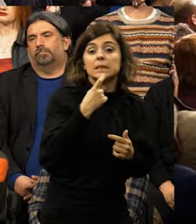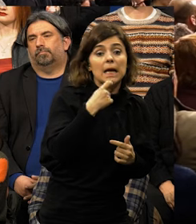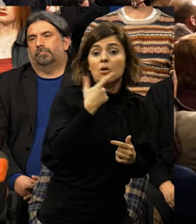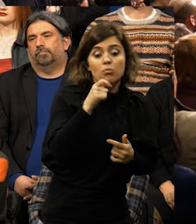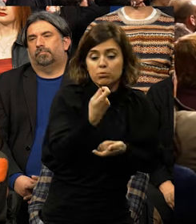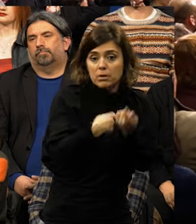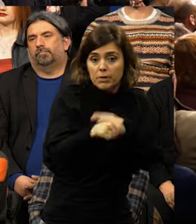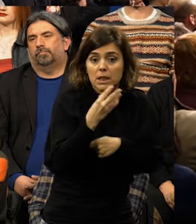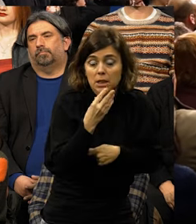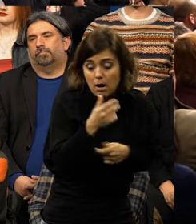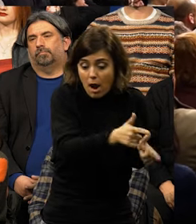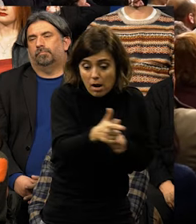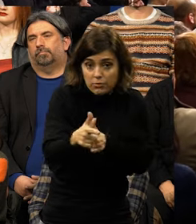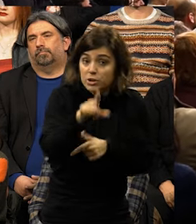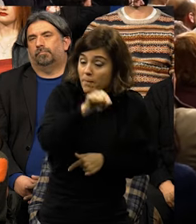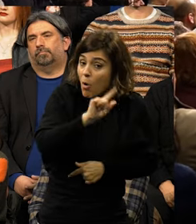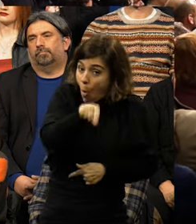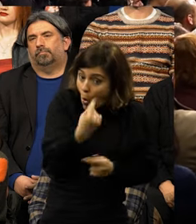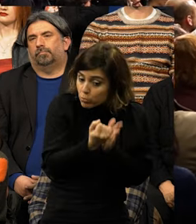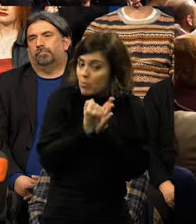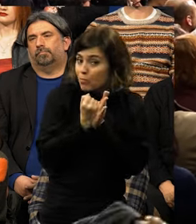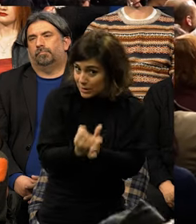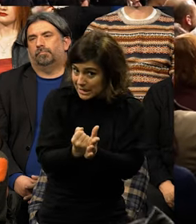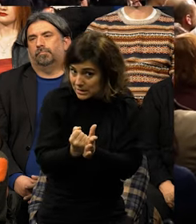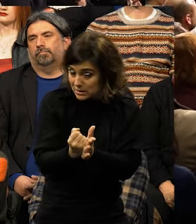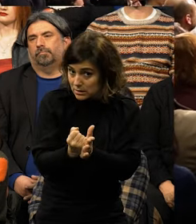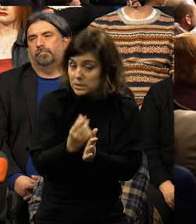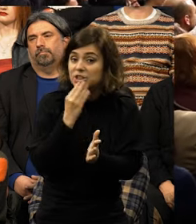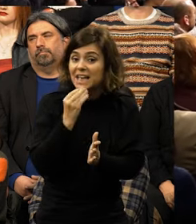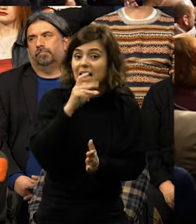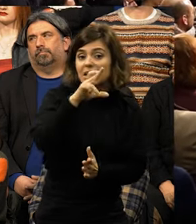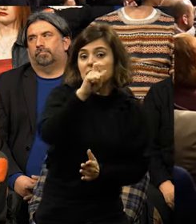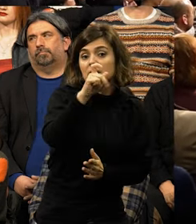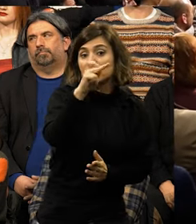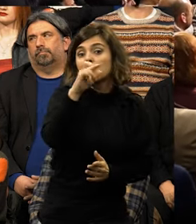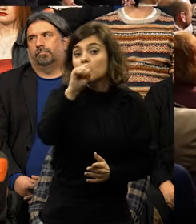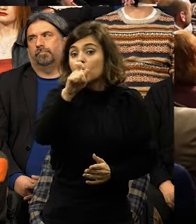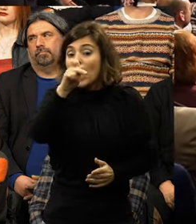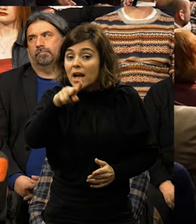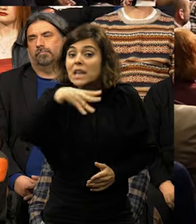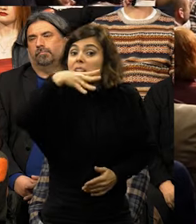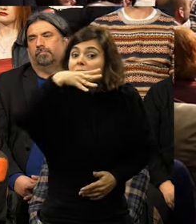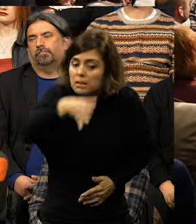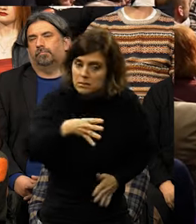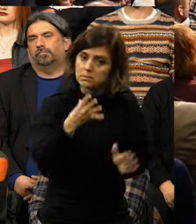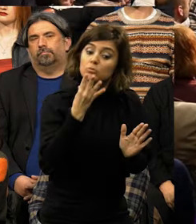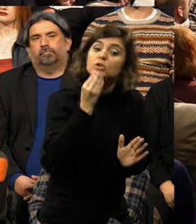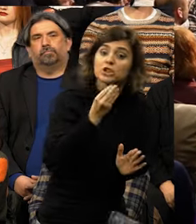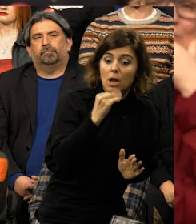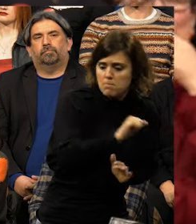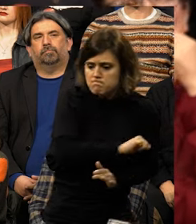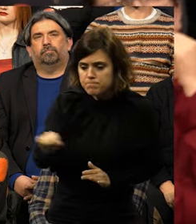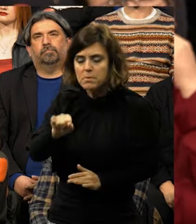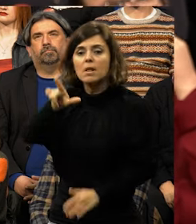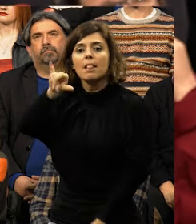apoiante de Israel Ronald rean declarou que o governo de Israel Estava a fazer ao Líbano o que o que Israel Estava a fazer ao